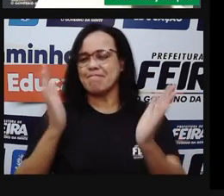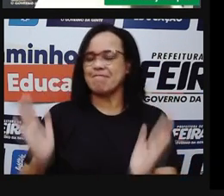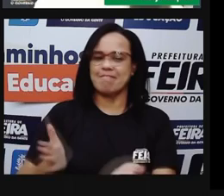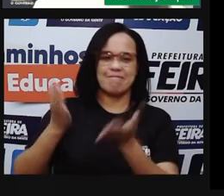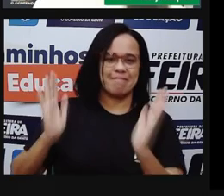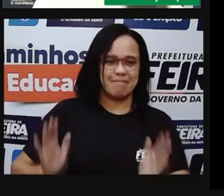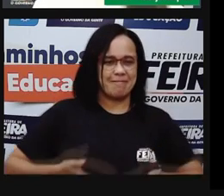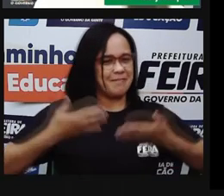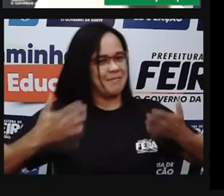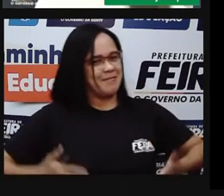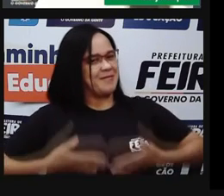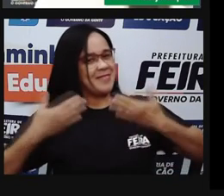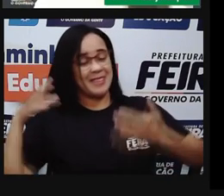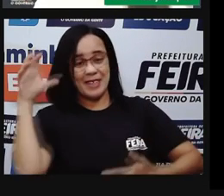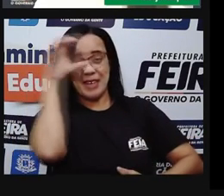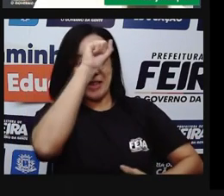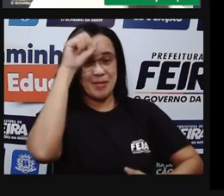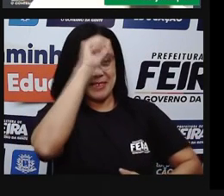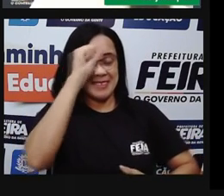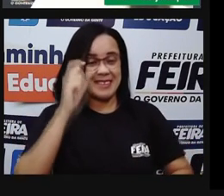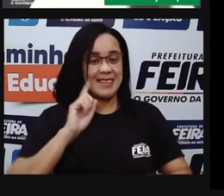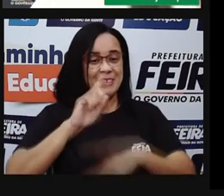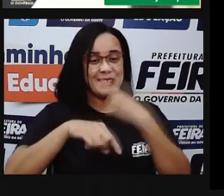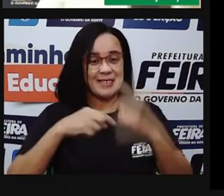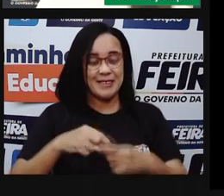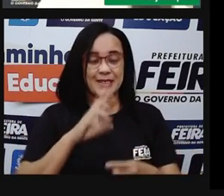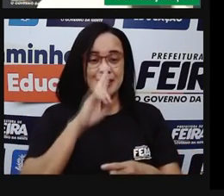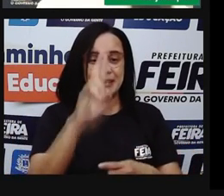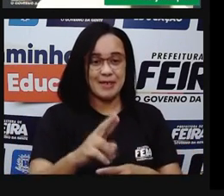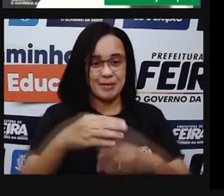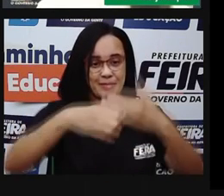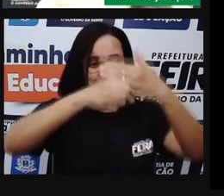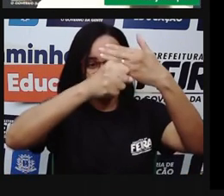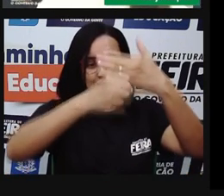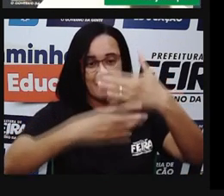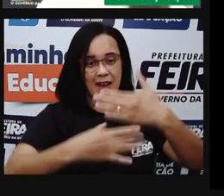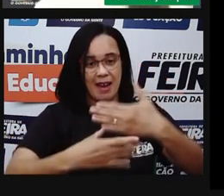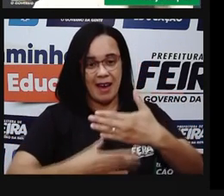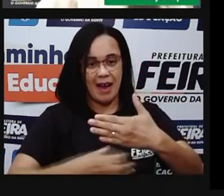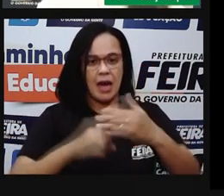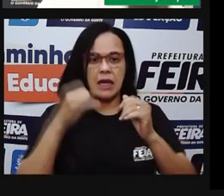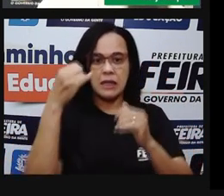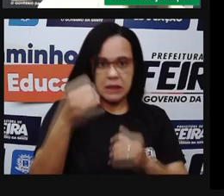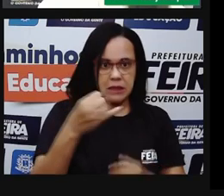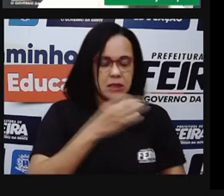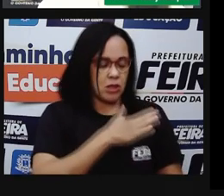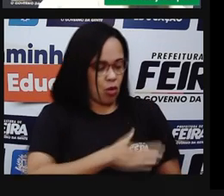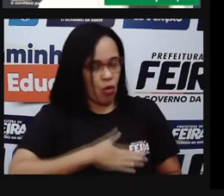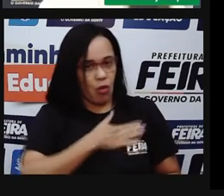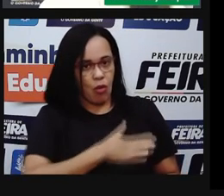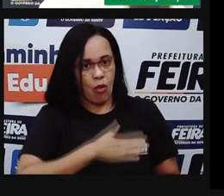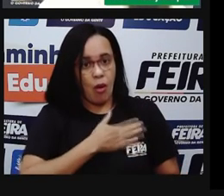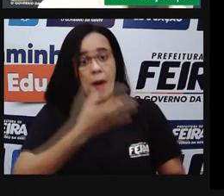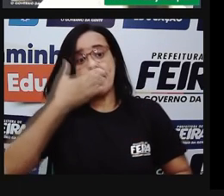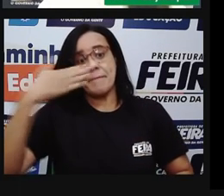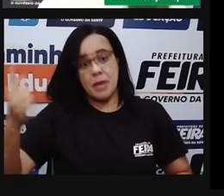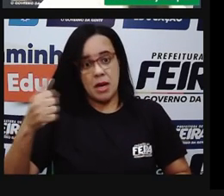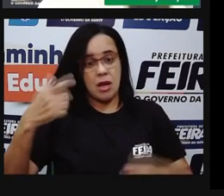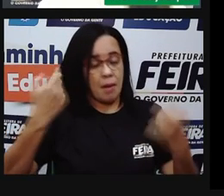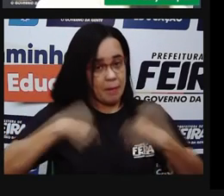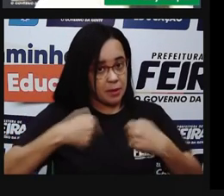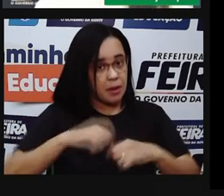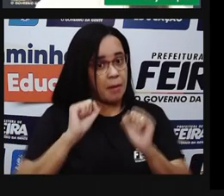um comentário lá nos meus vídeos para eu entender se vocês estão gostando, se não está legal, o que é que a gente precisa melhorar. É importante